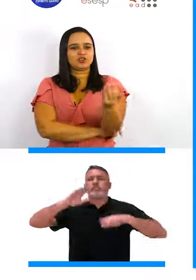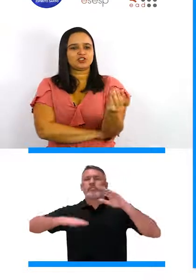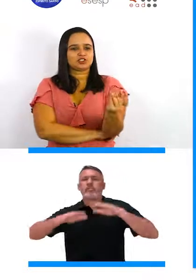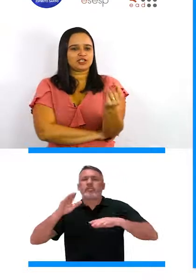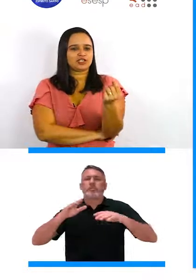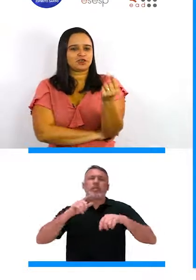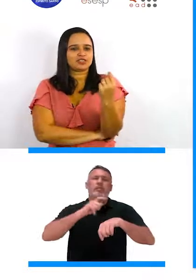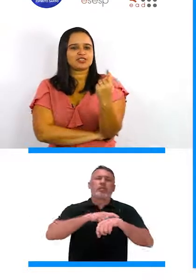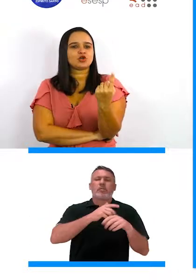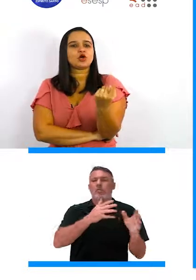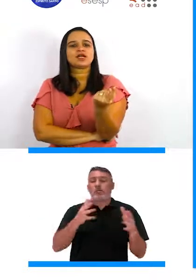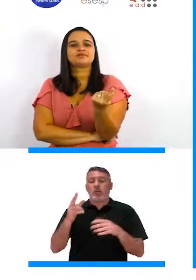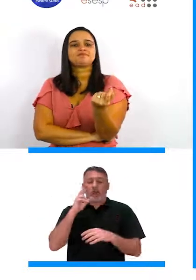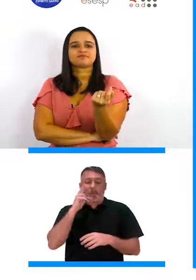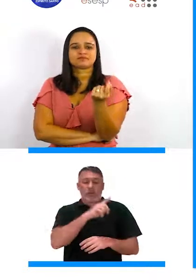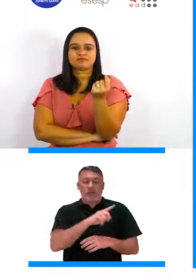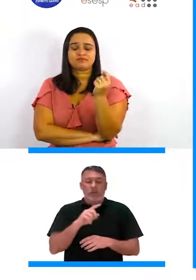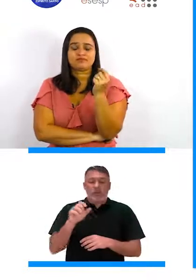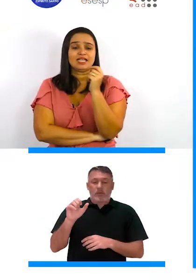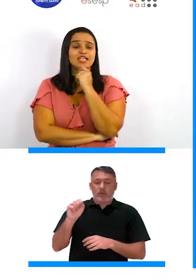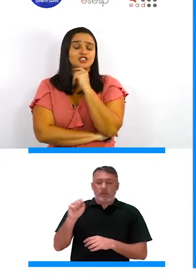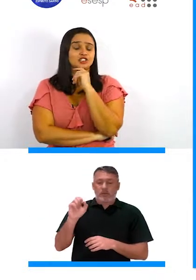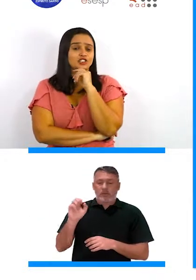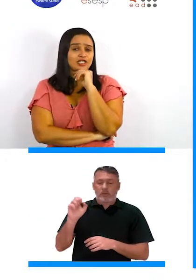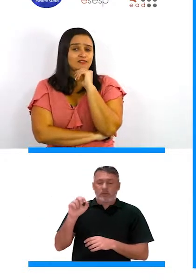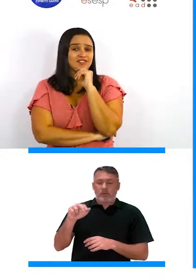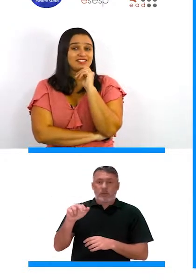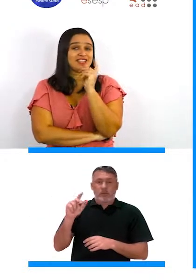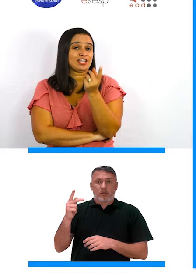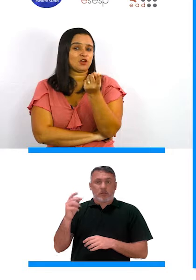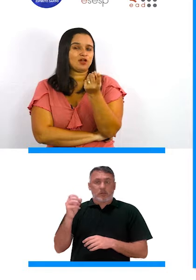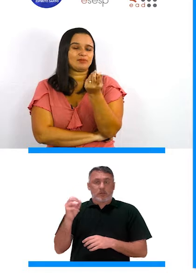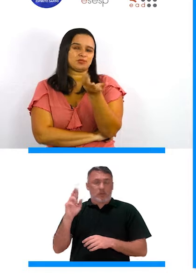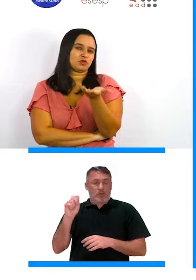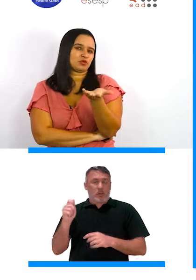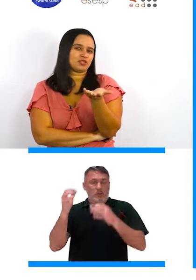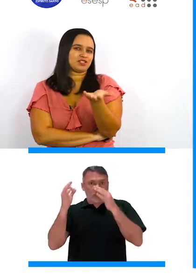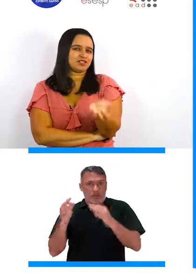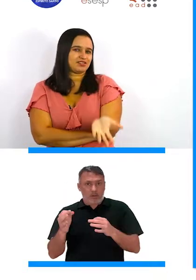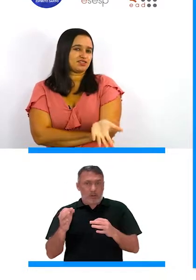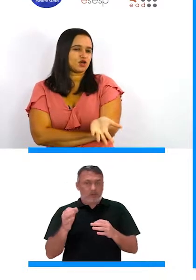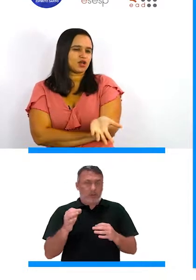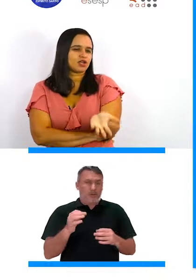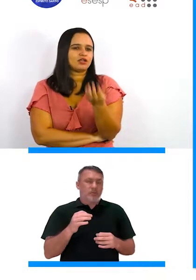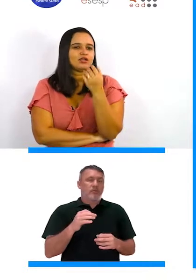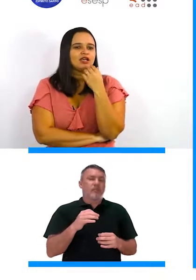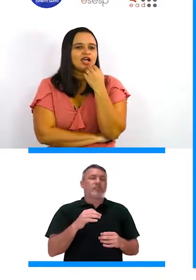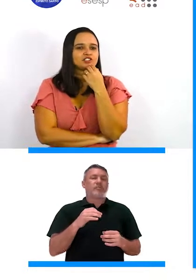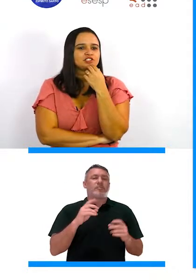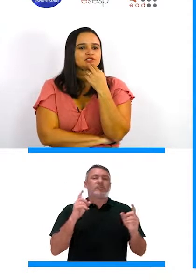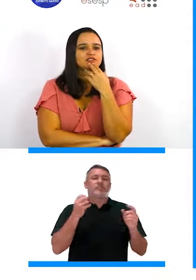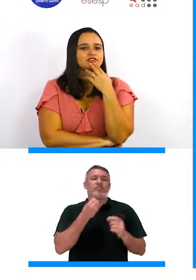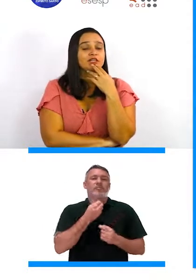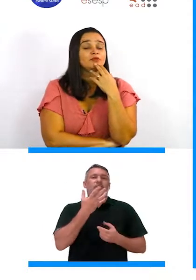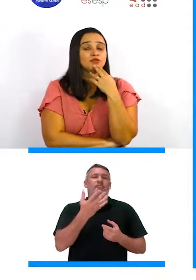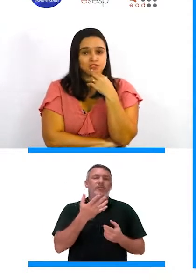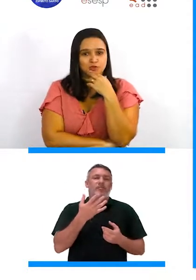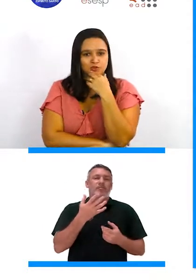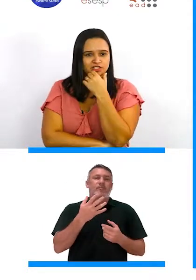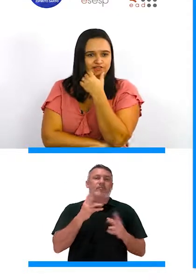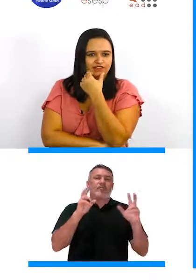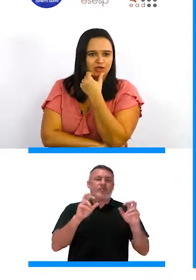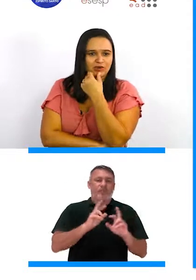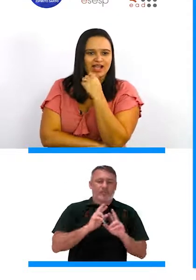a gente pode dizer que, senhora, a gente escreve senhora, mas pronuncia senhora. A gente tem